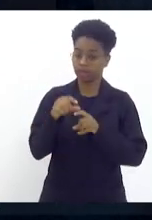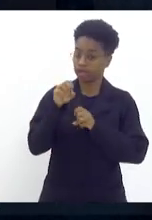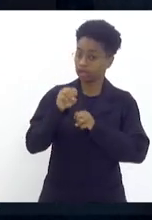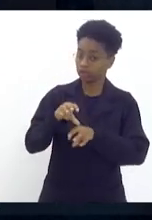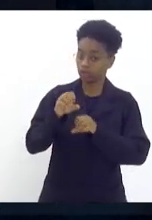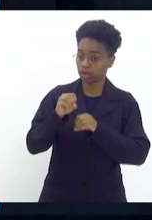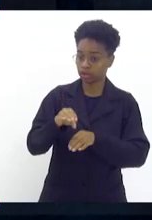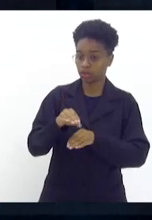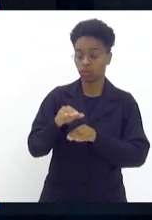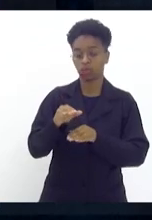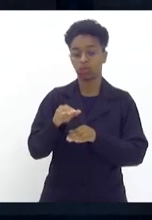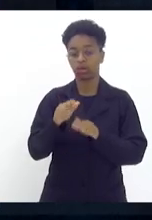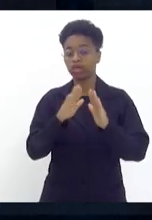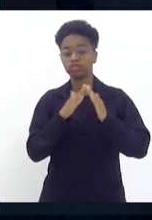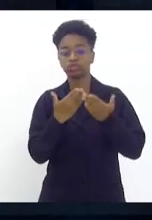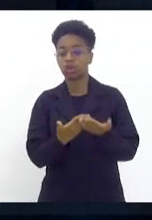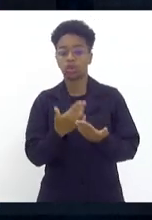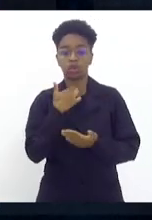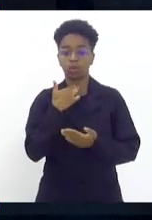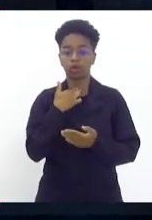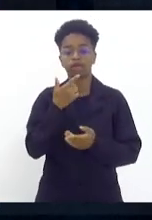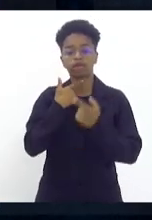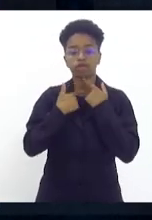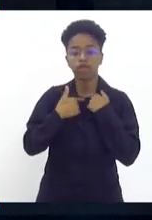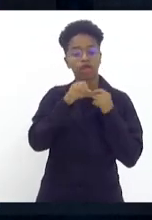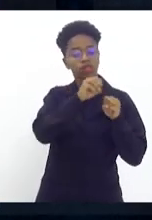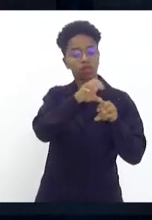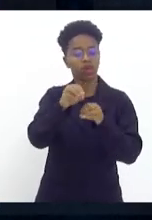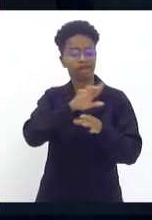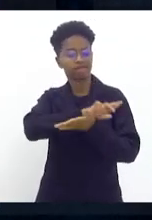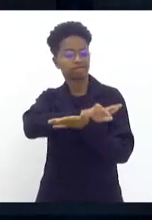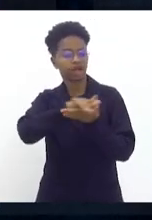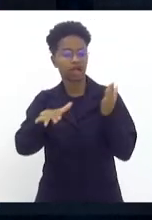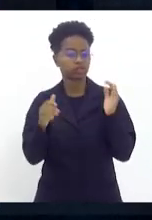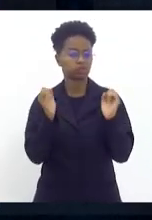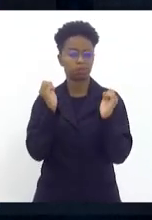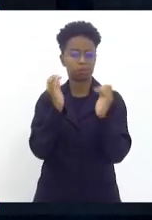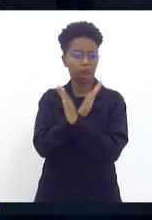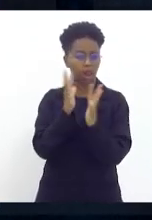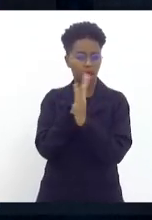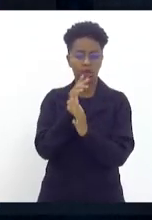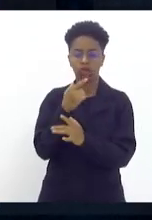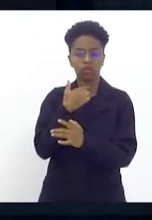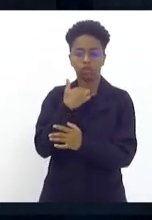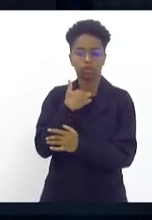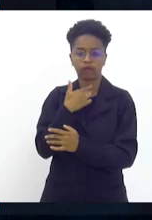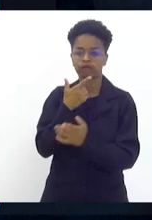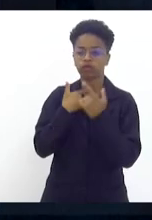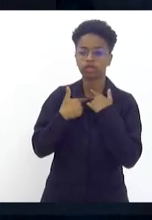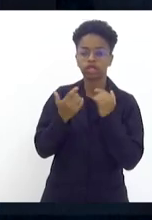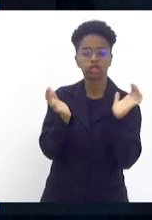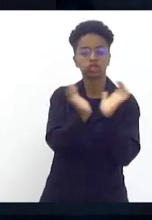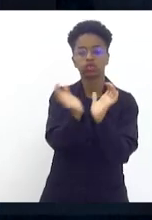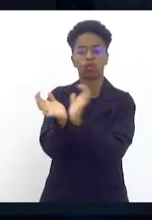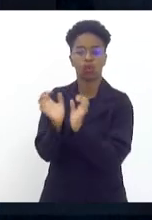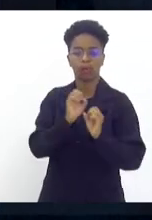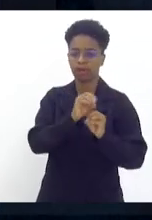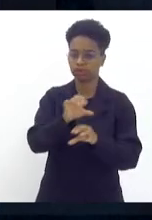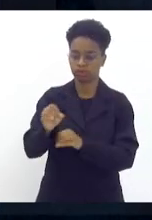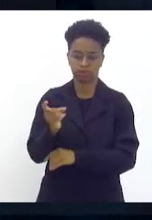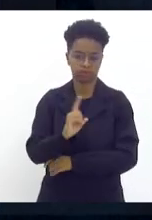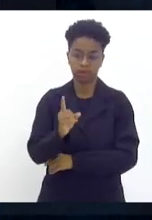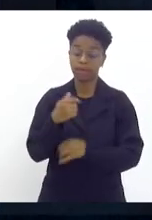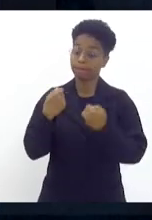uma escola, não pode querer educar multidões, não pode querer educar turmas. Tem que